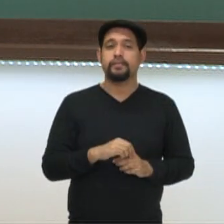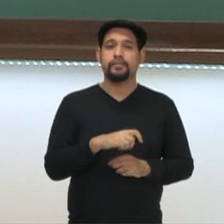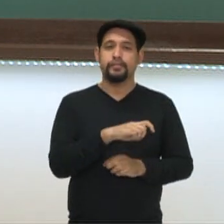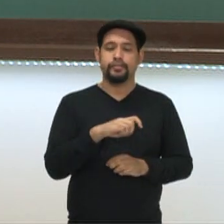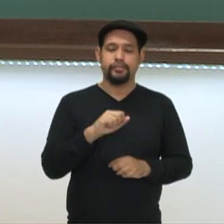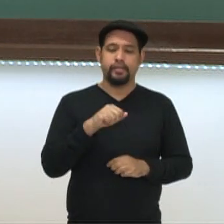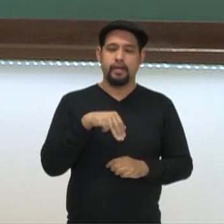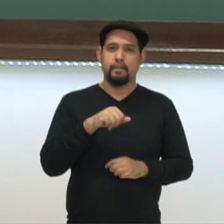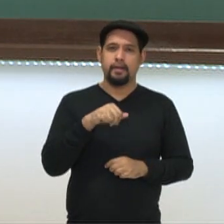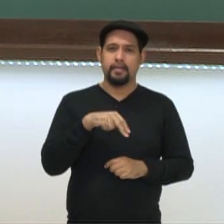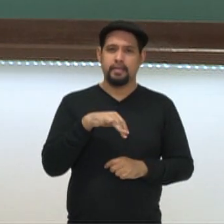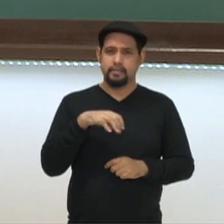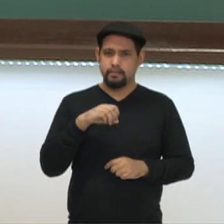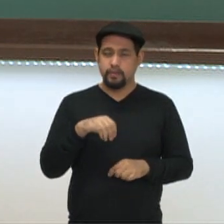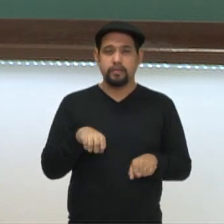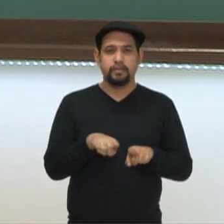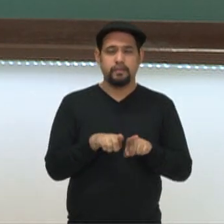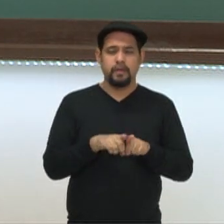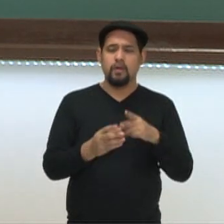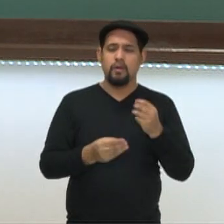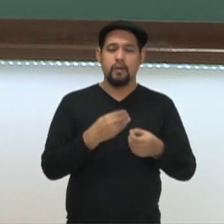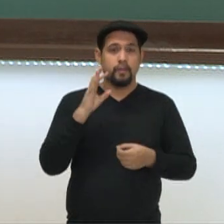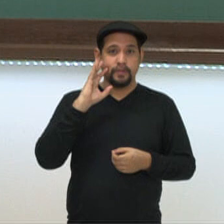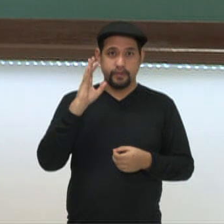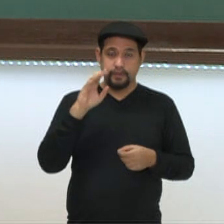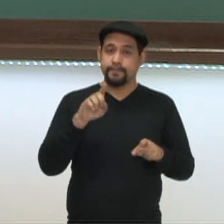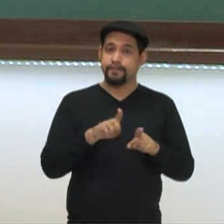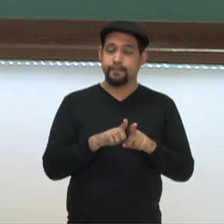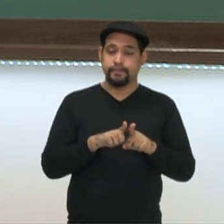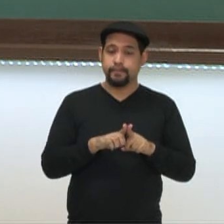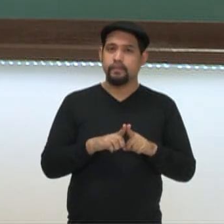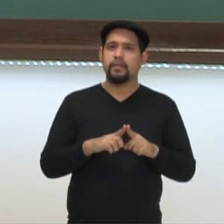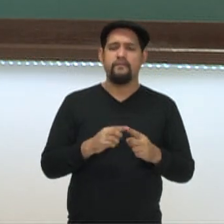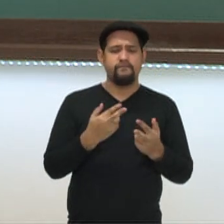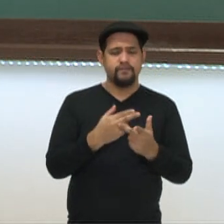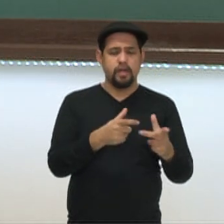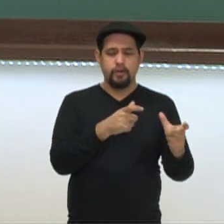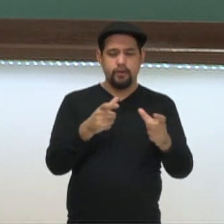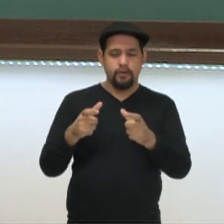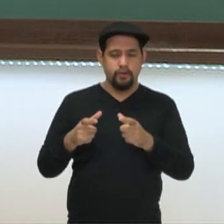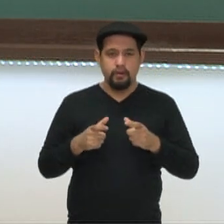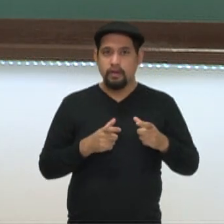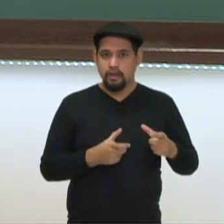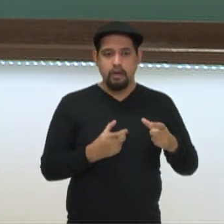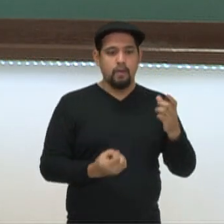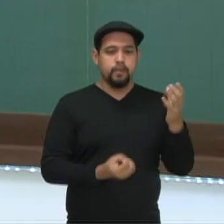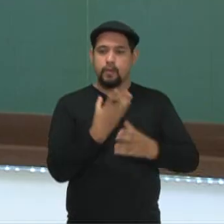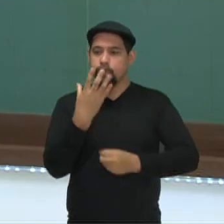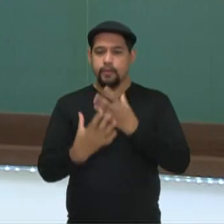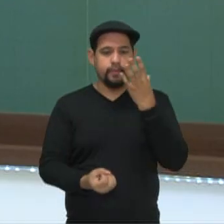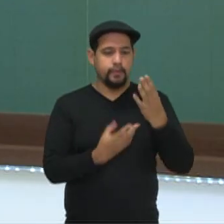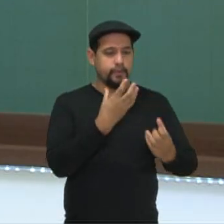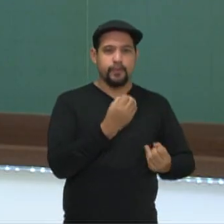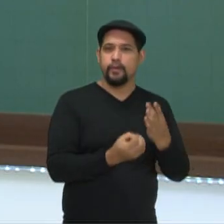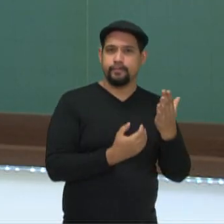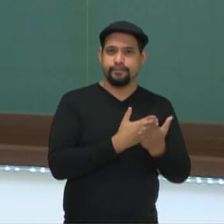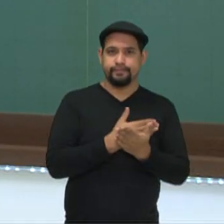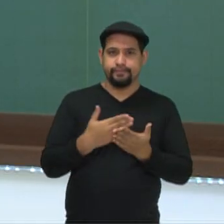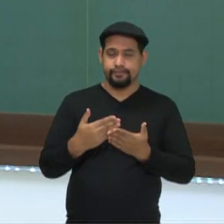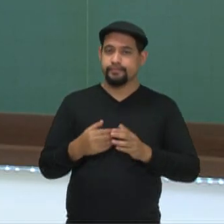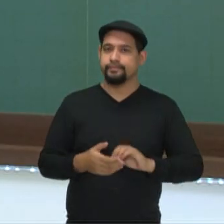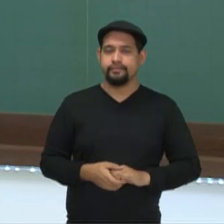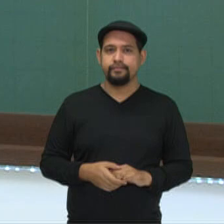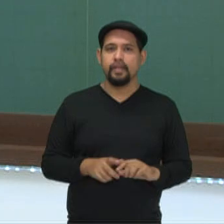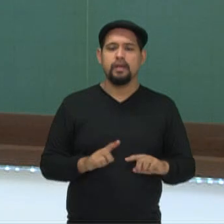a origem primitiva das religiões. A partir daí, muitos lugares sagrados foram surgindo. Bem,